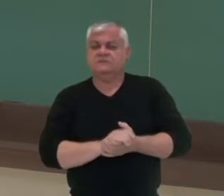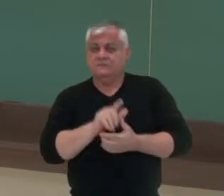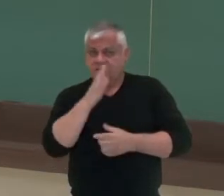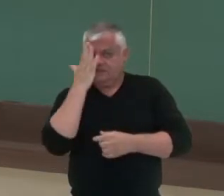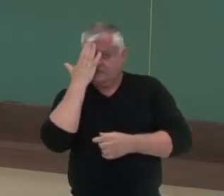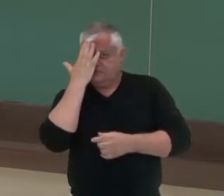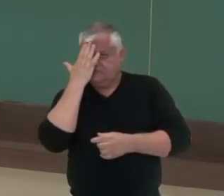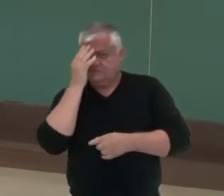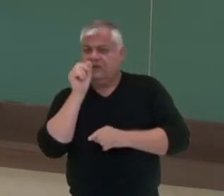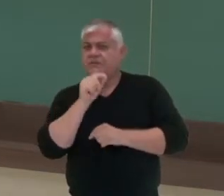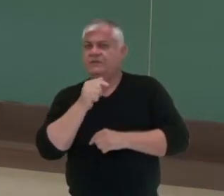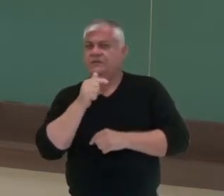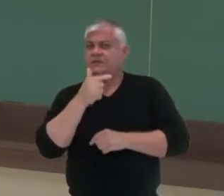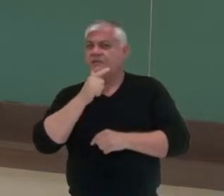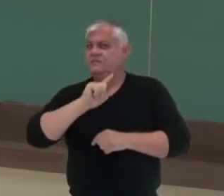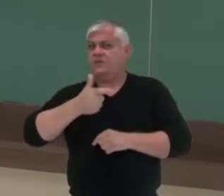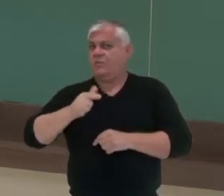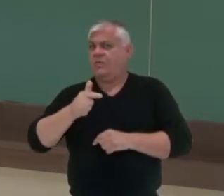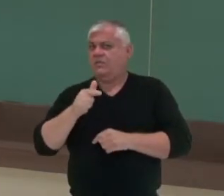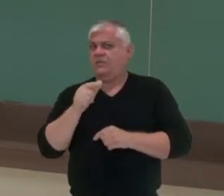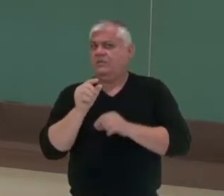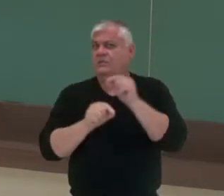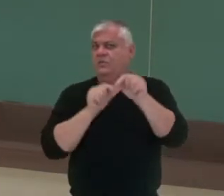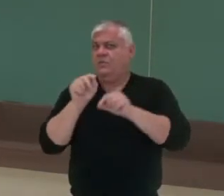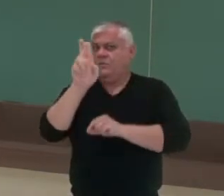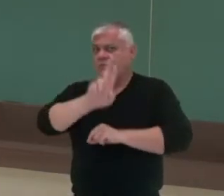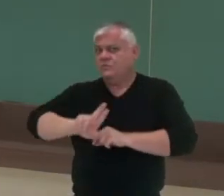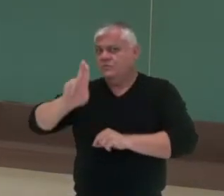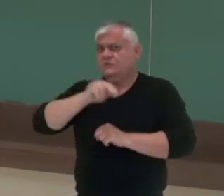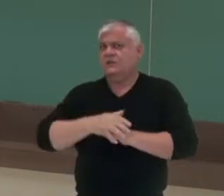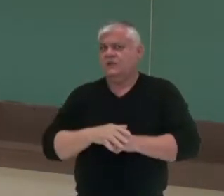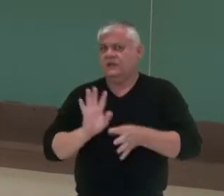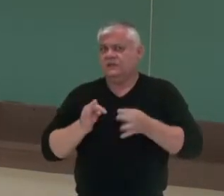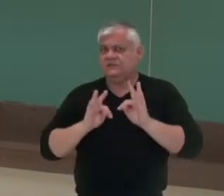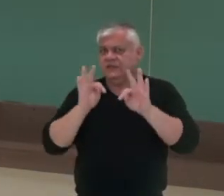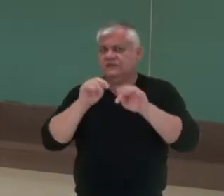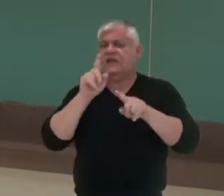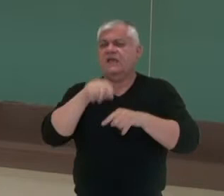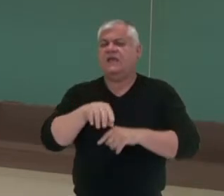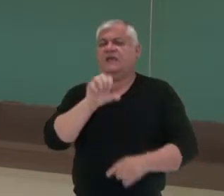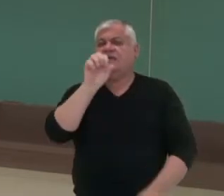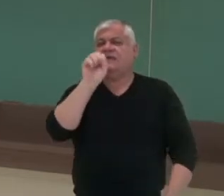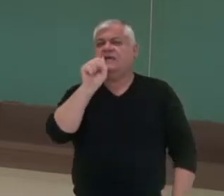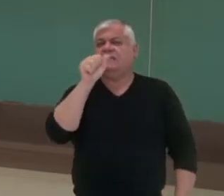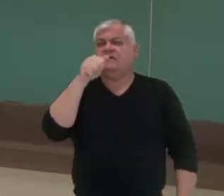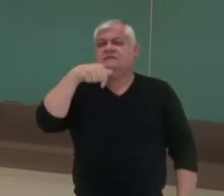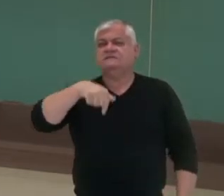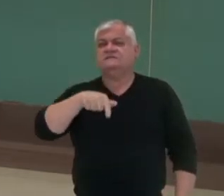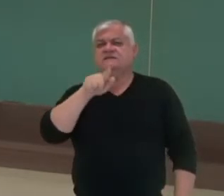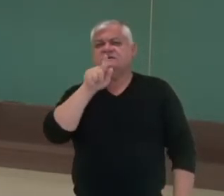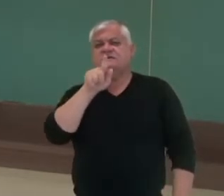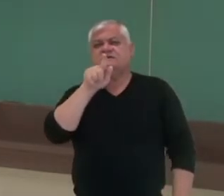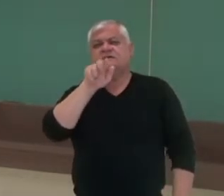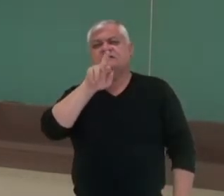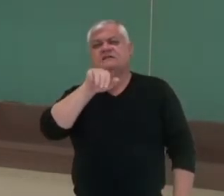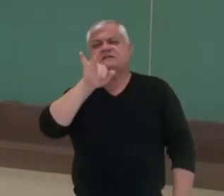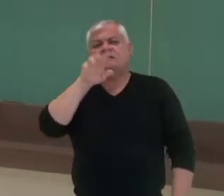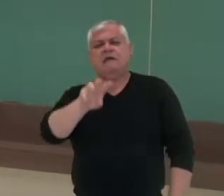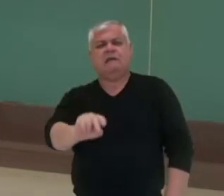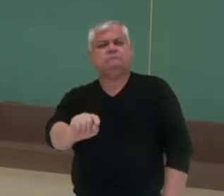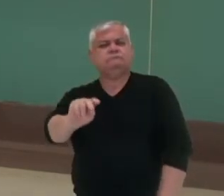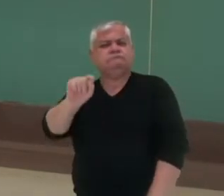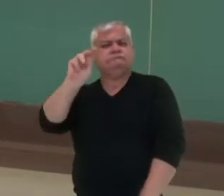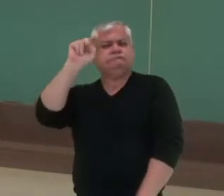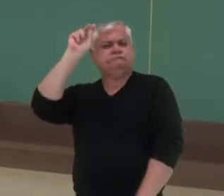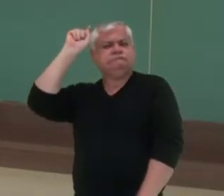sabia que ela é utilizada até hoje? Essa técnica é chamada de sangria terapêutica. A sangria é usada desde os tempos